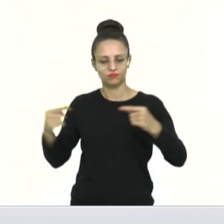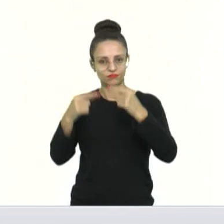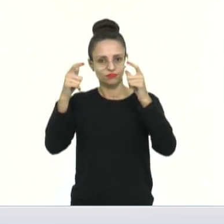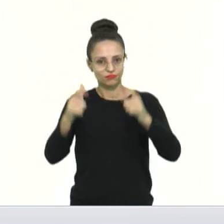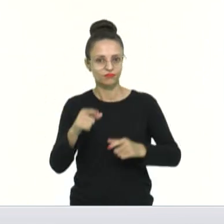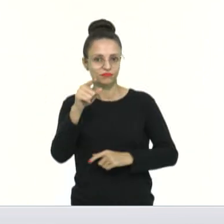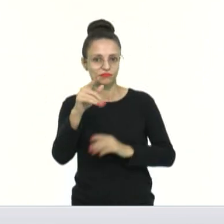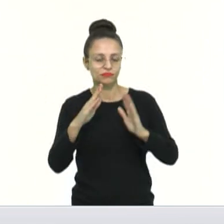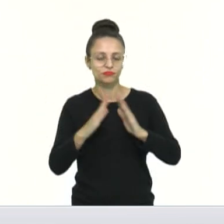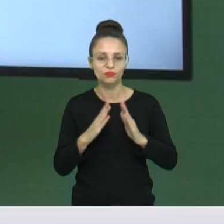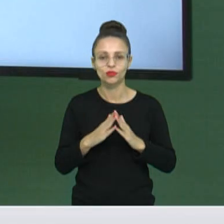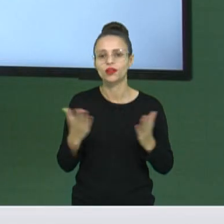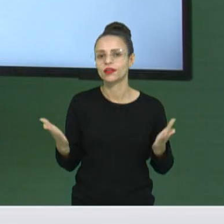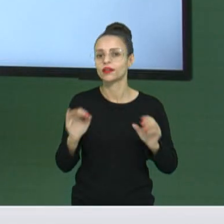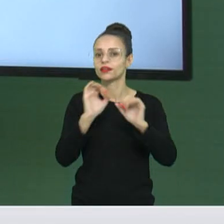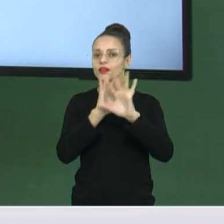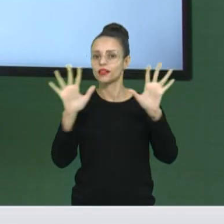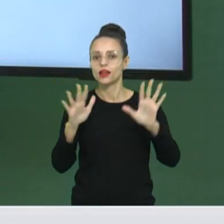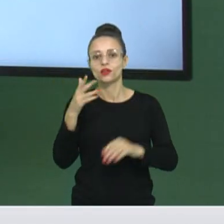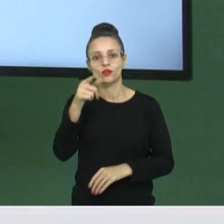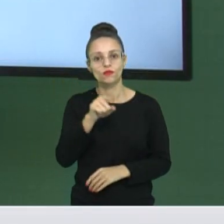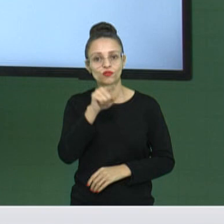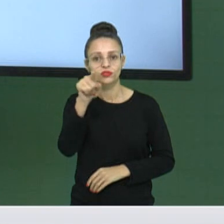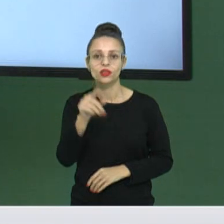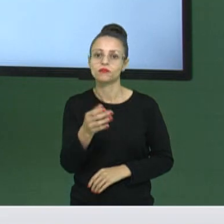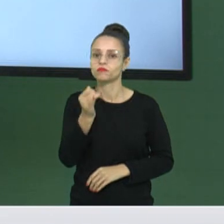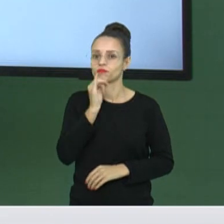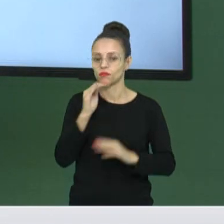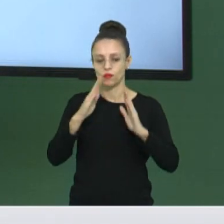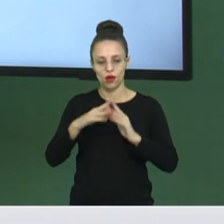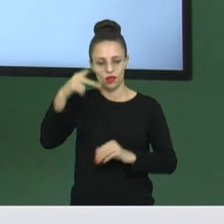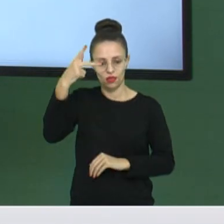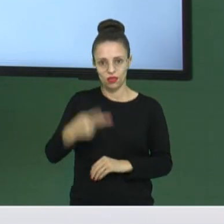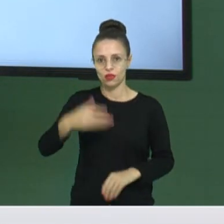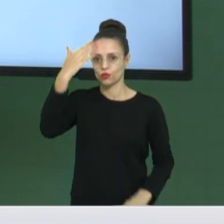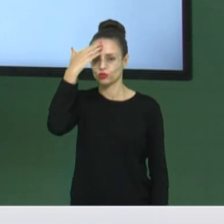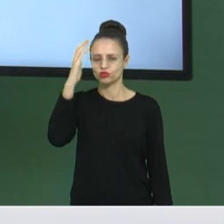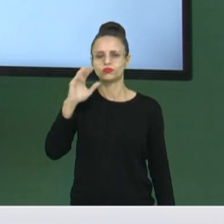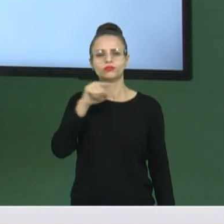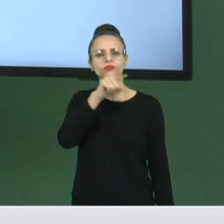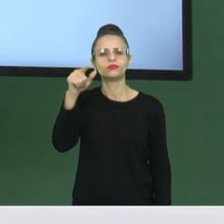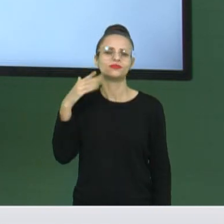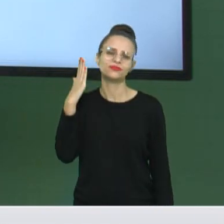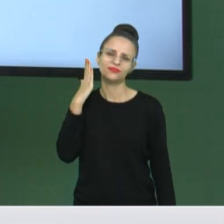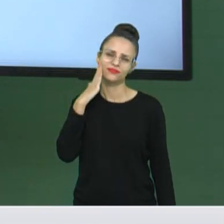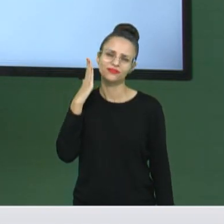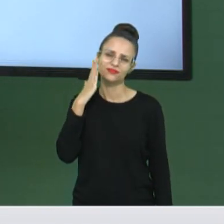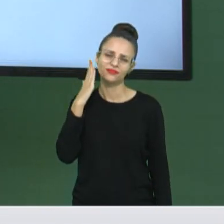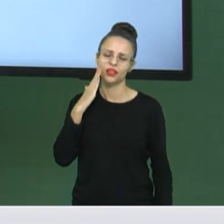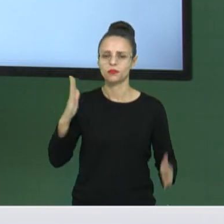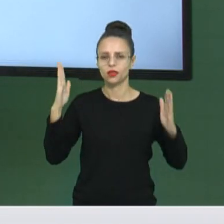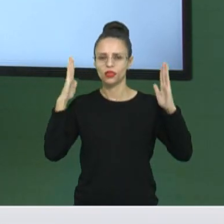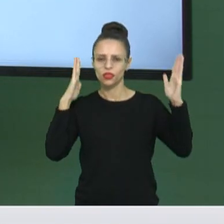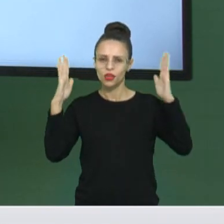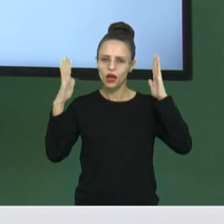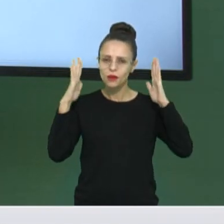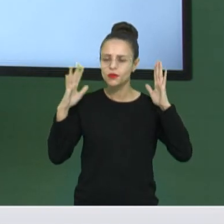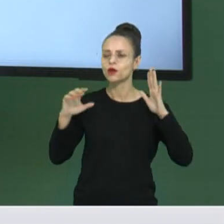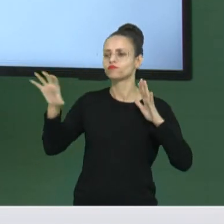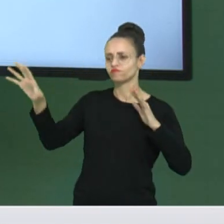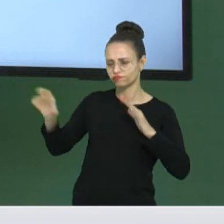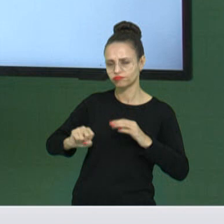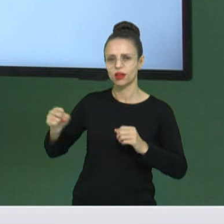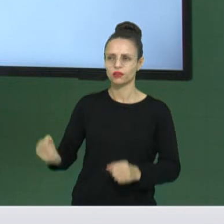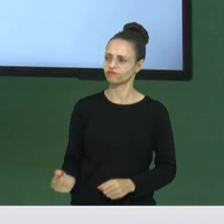lugar que você mora. É claro, né? Se você mora em Curitiba, você sabe que uma hora passa o lixo reciclado, o caminhão do